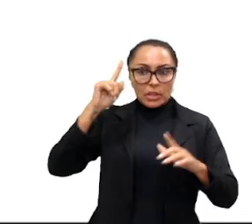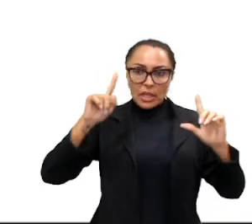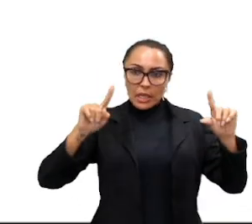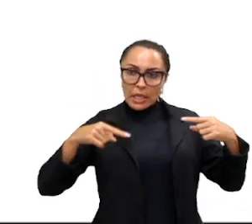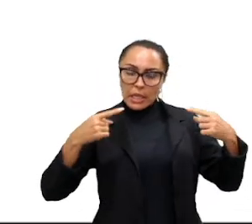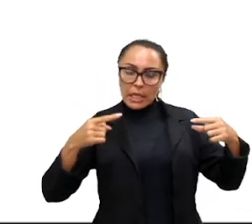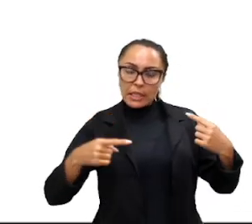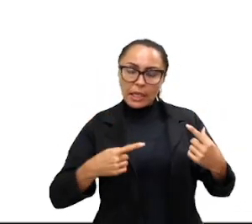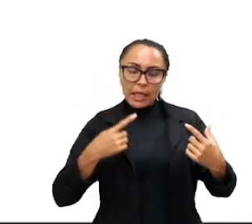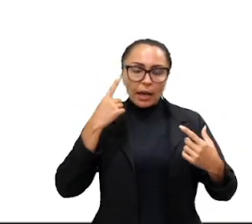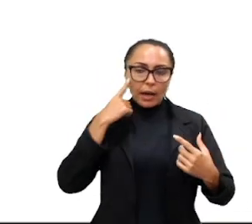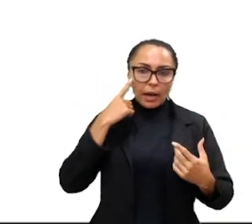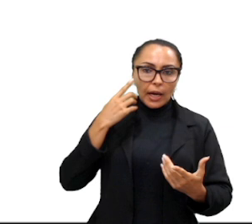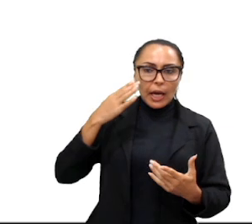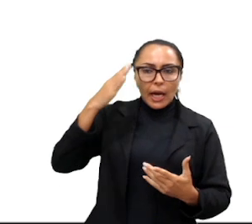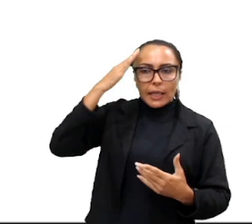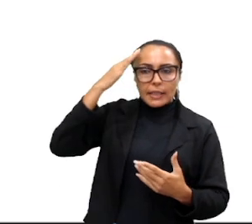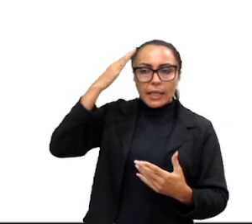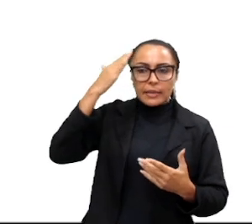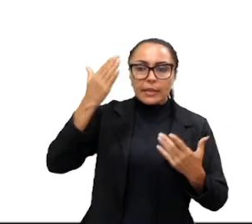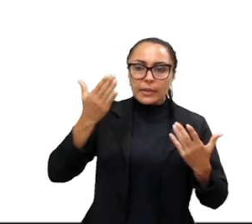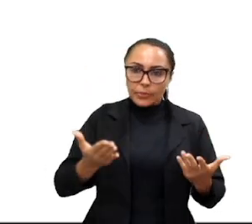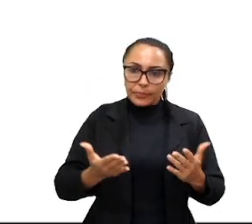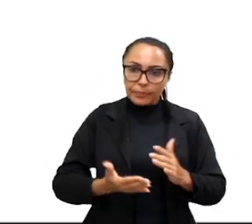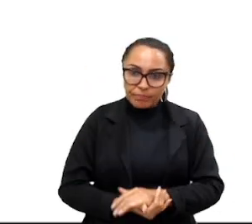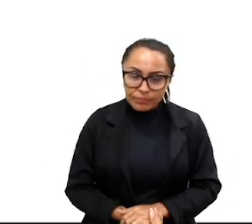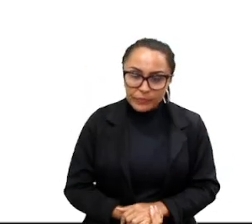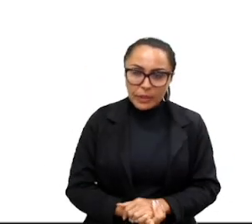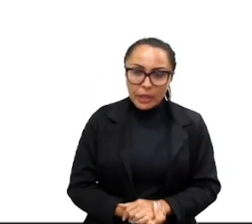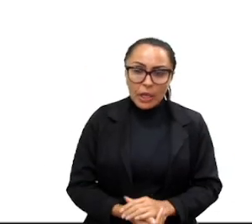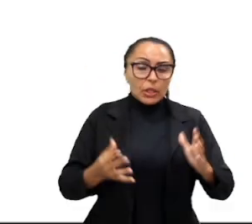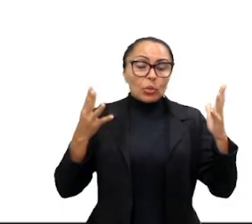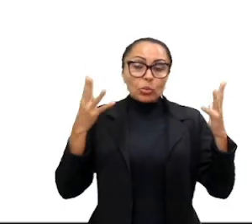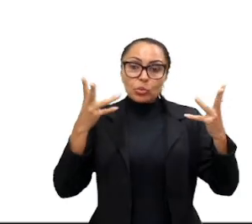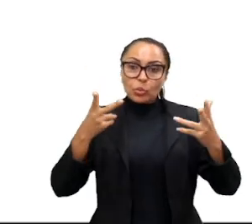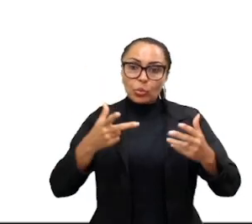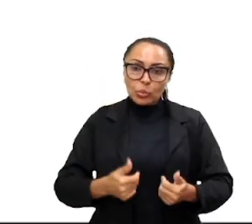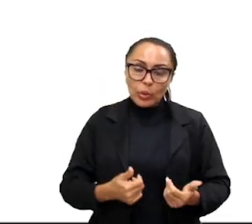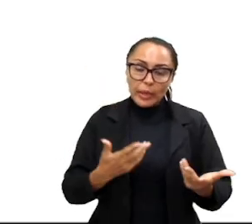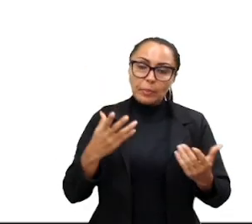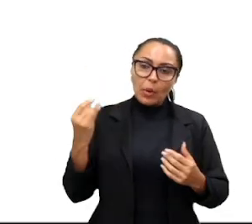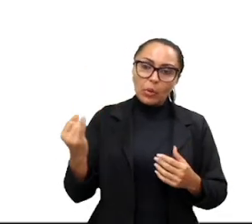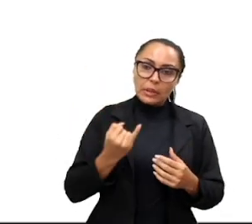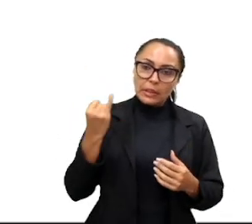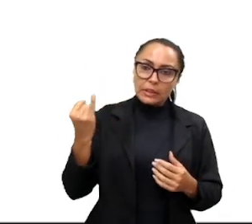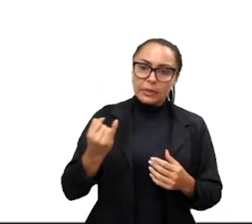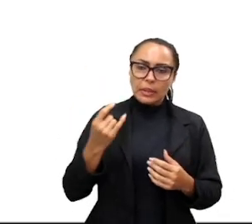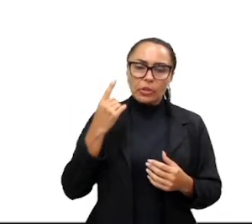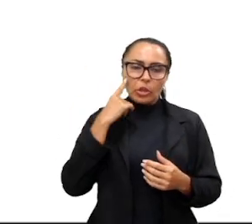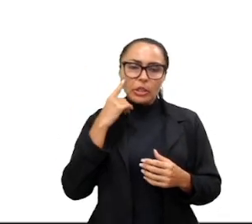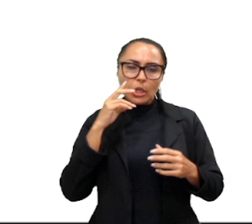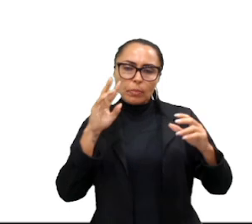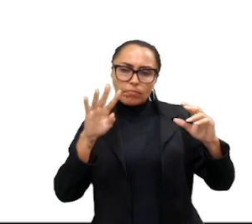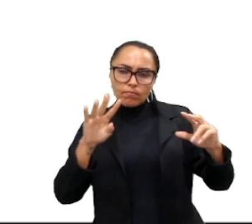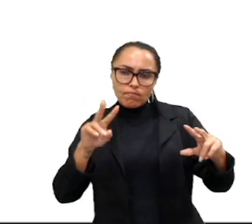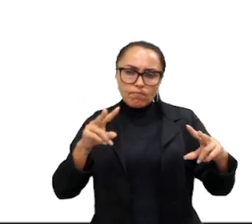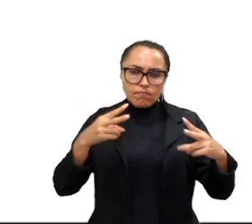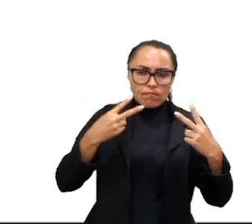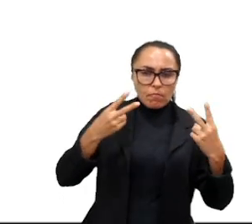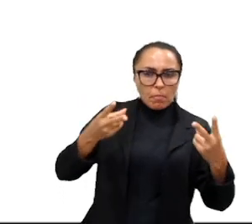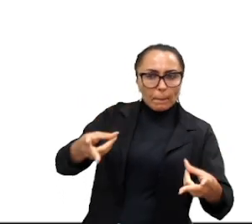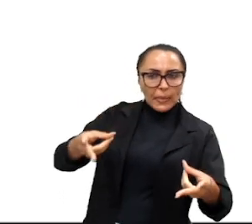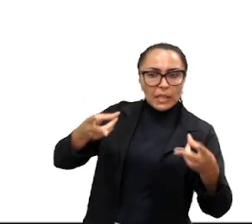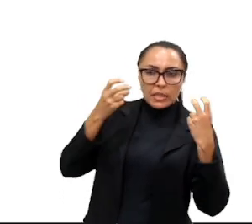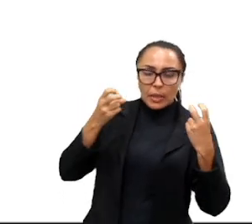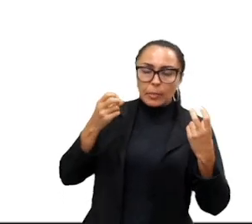analítica, interpretativa, né? Tudo isso se faz necessário se a gente olhar para esse cenário, né, e a necessidade que